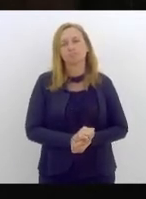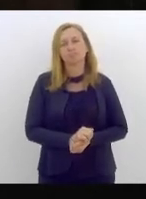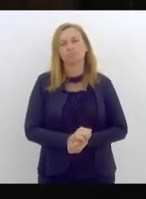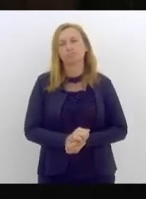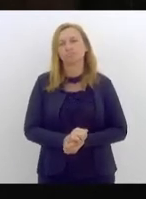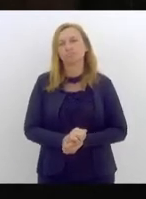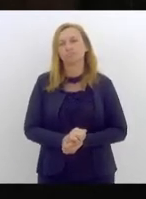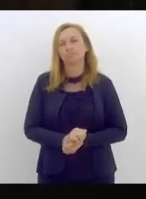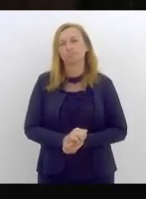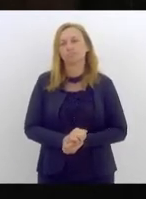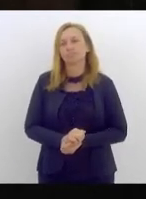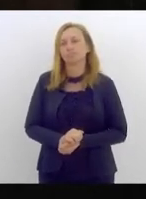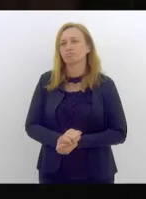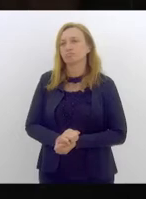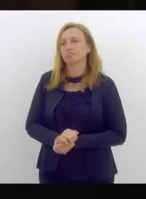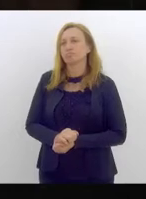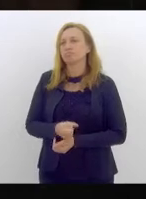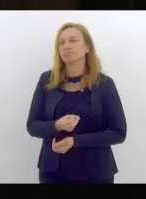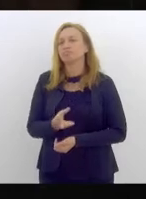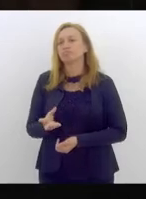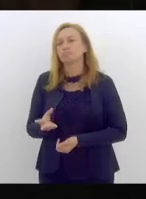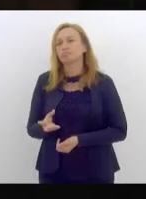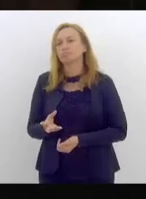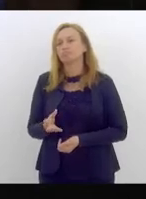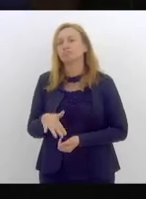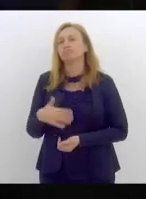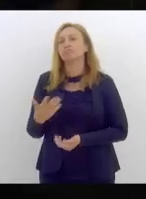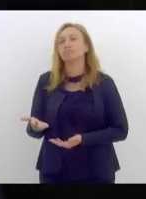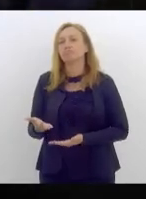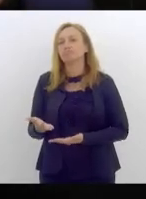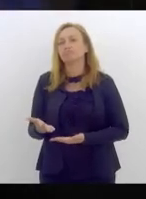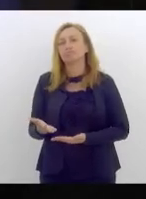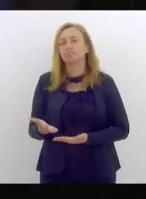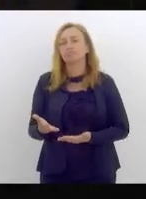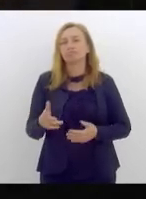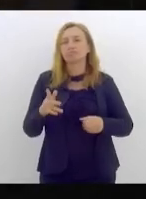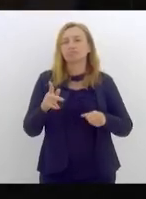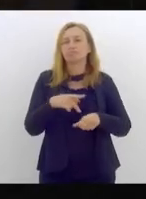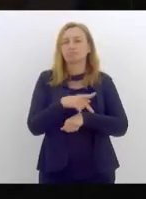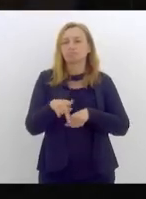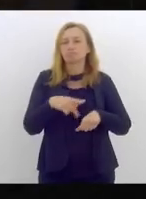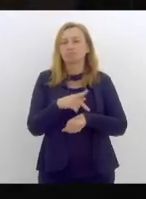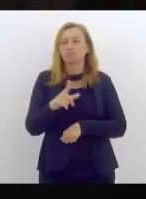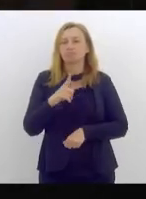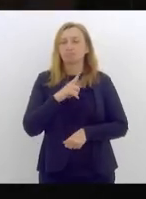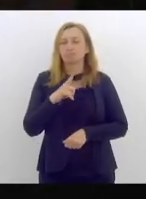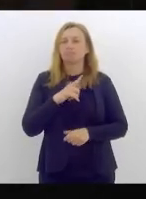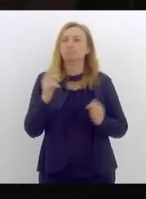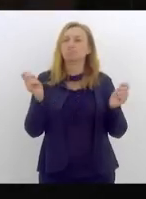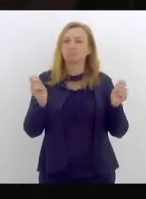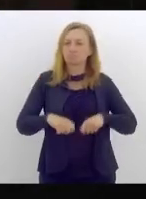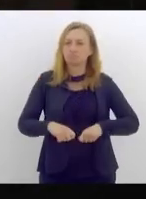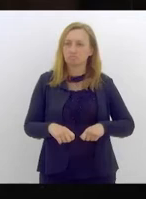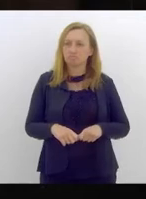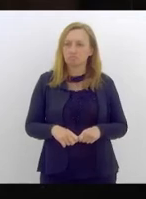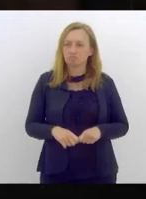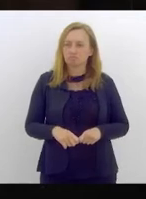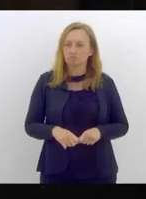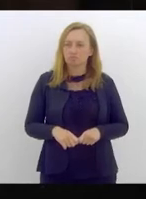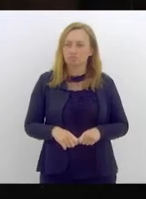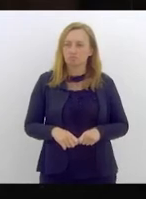de existir quer dizer quando Neste País existir possibilidades